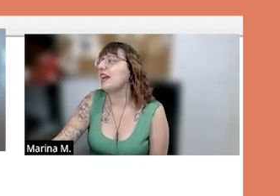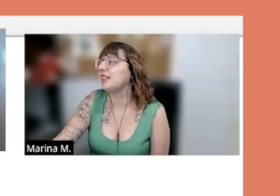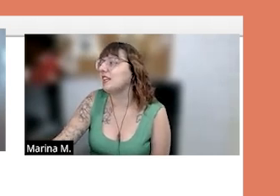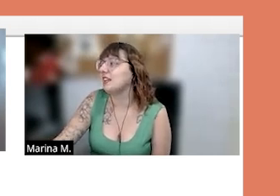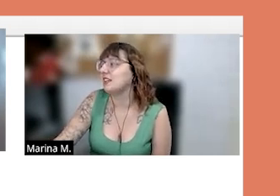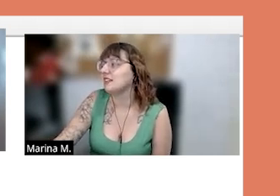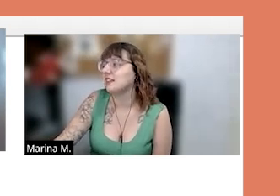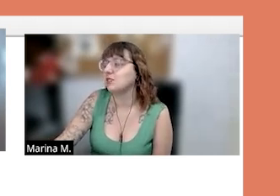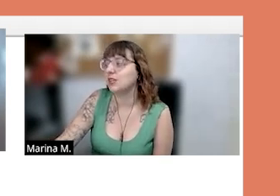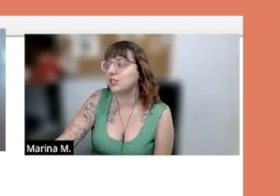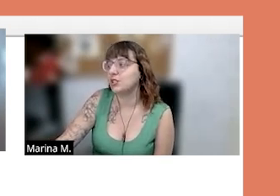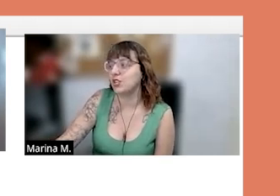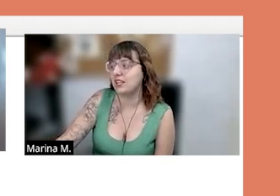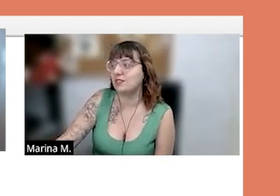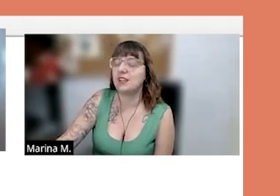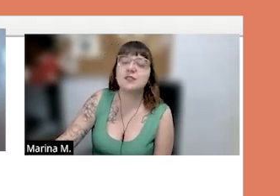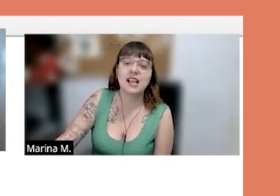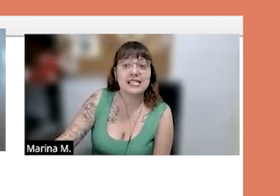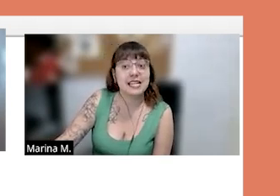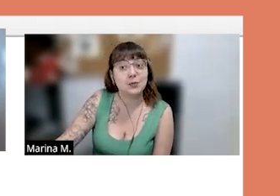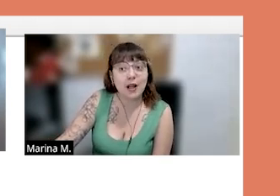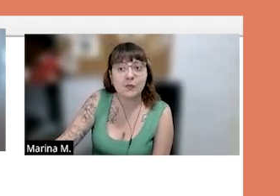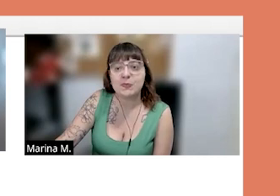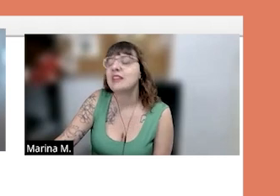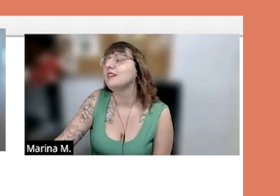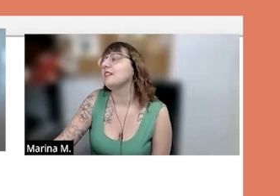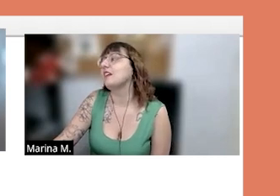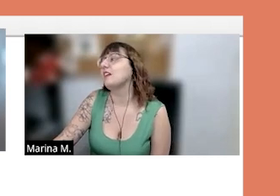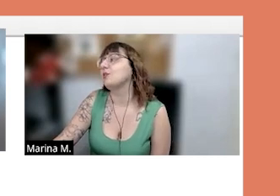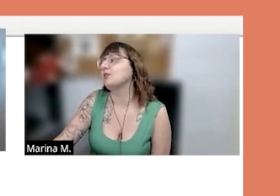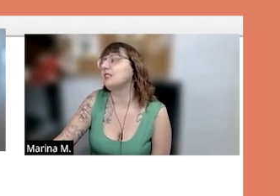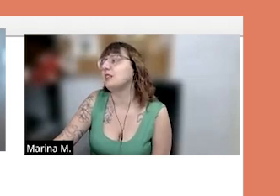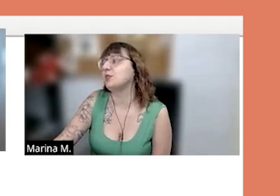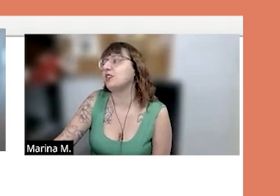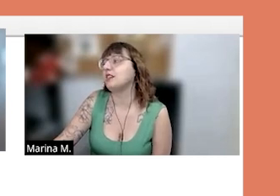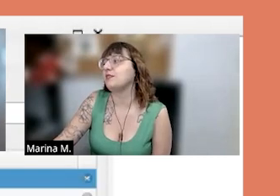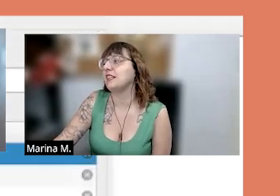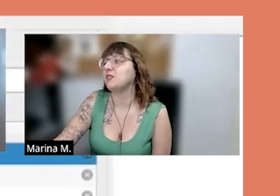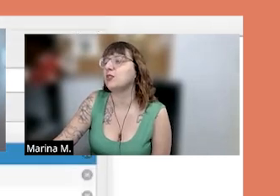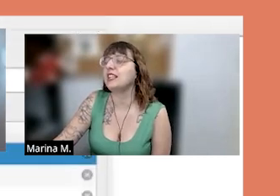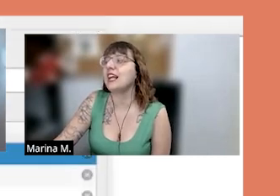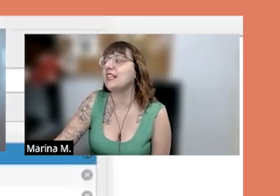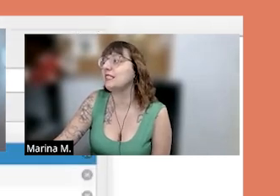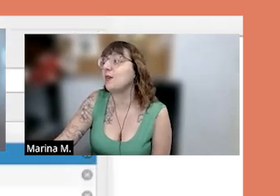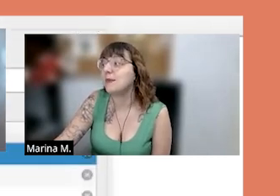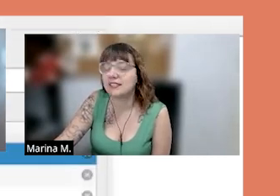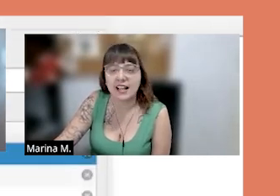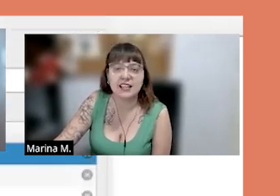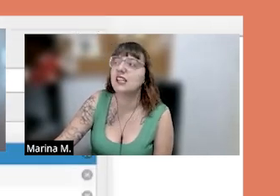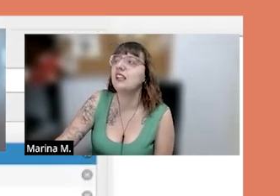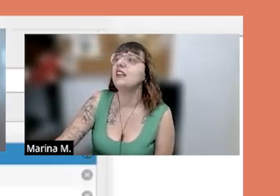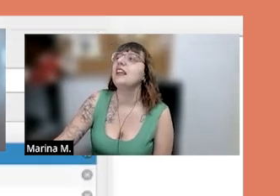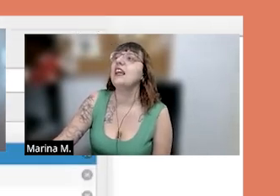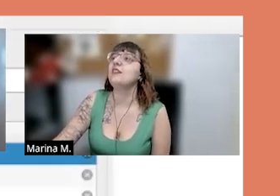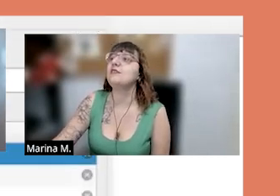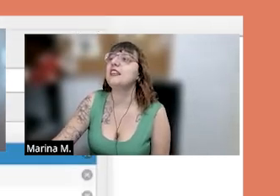Santo. Aqui, no cantinho direito, eu tenho o CRC atual, né? O sistema de referência de coordenadas. Se eu apertar